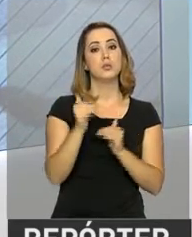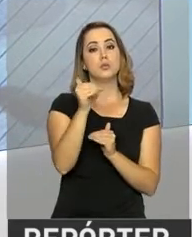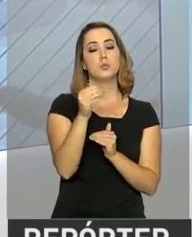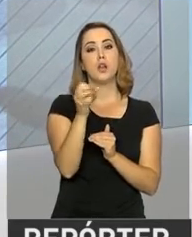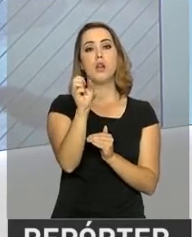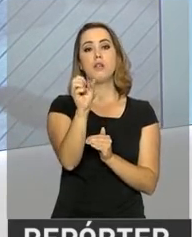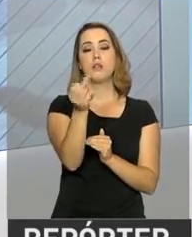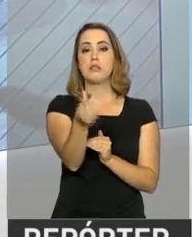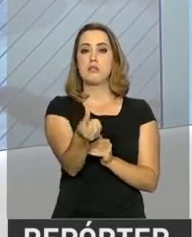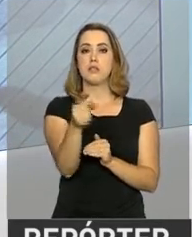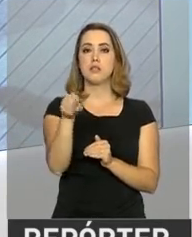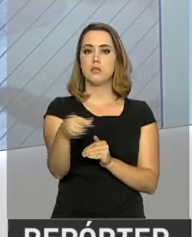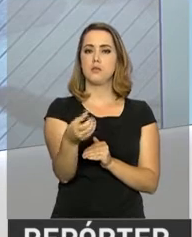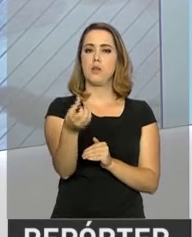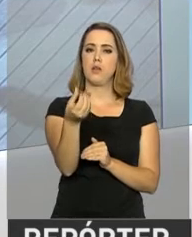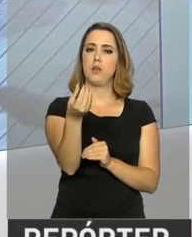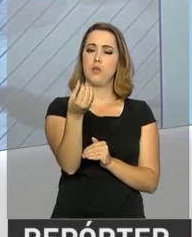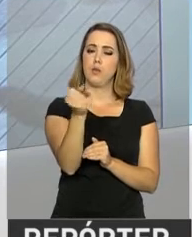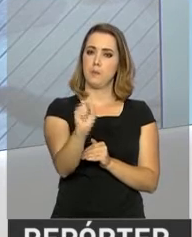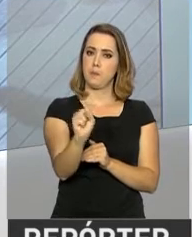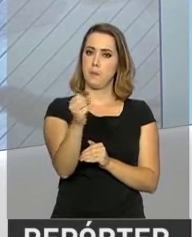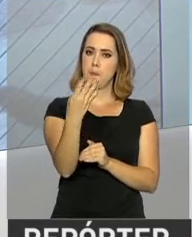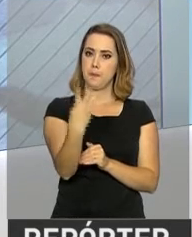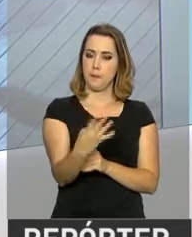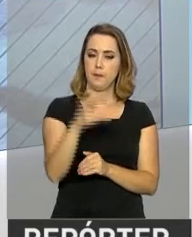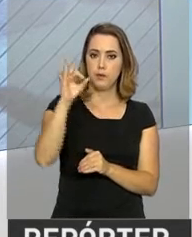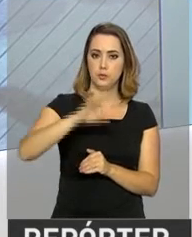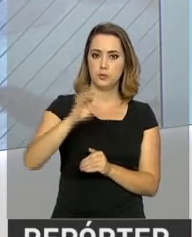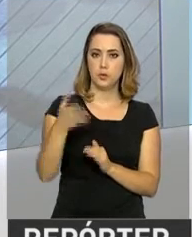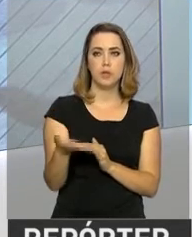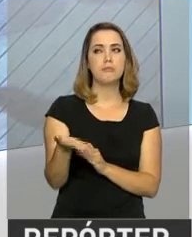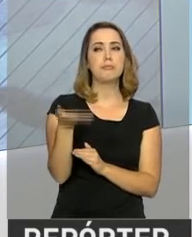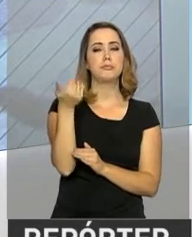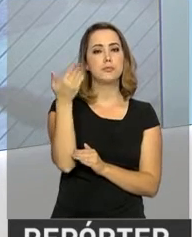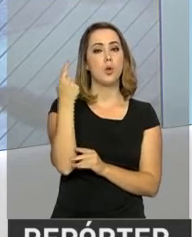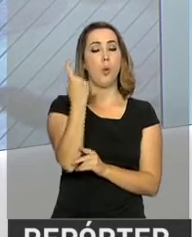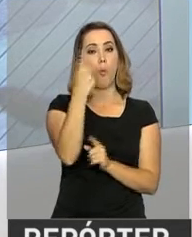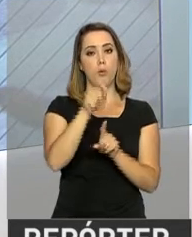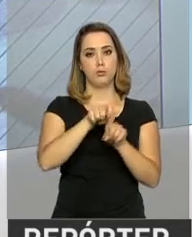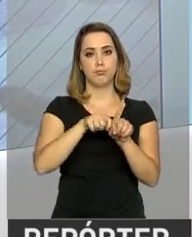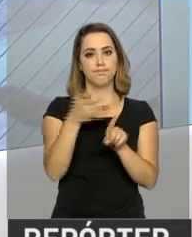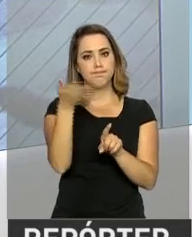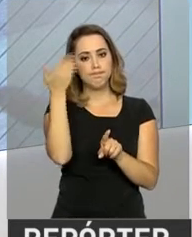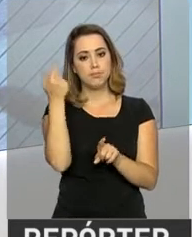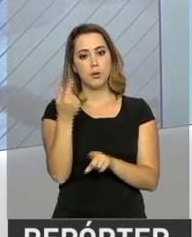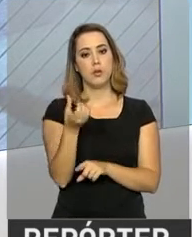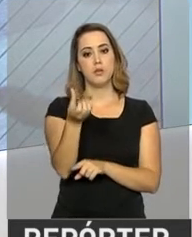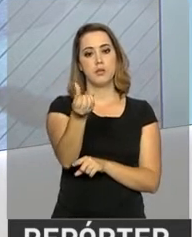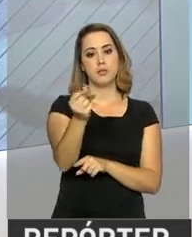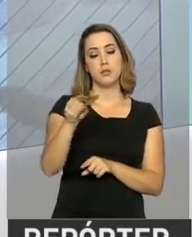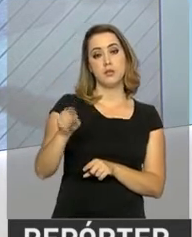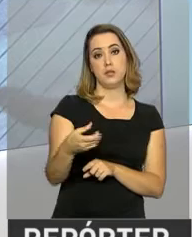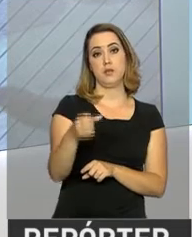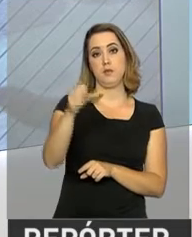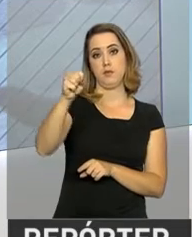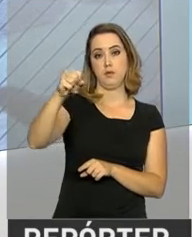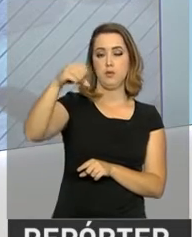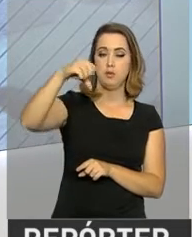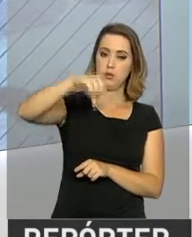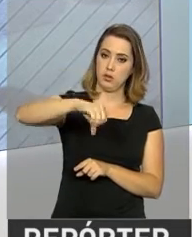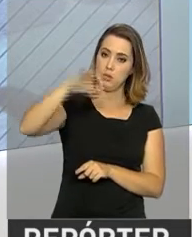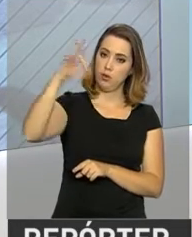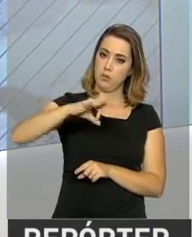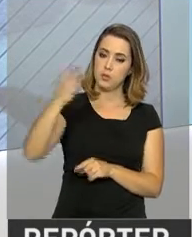de 6,84 por cento ea um mês era de 6,89 por cento e para 2017 a